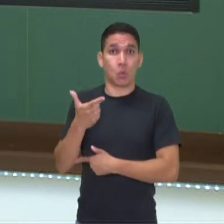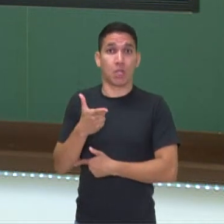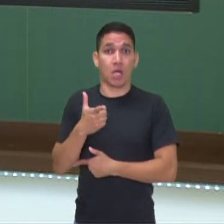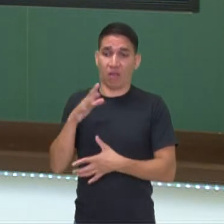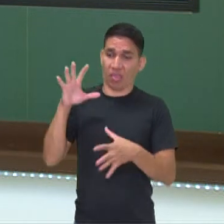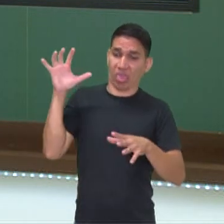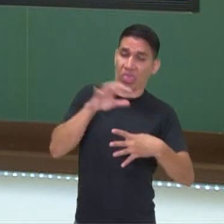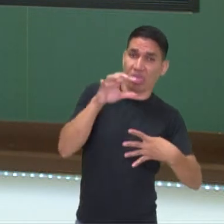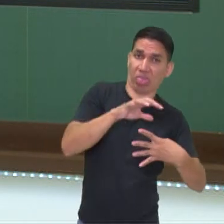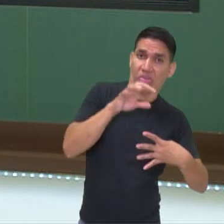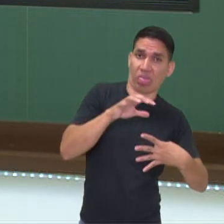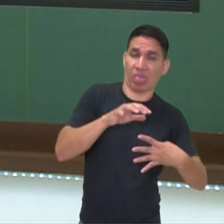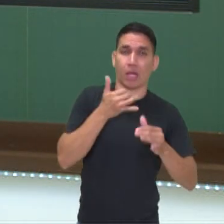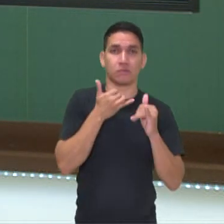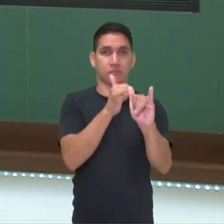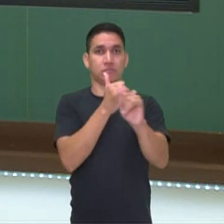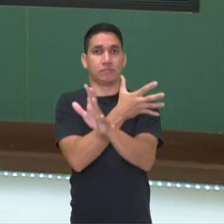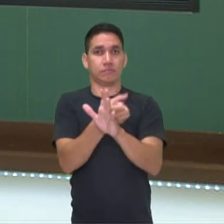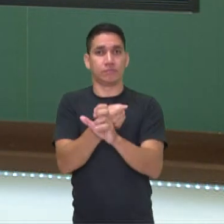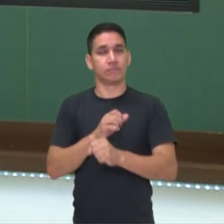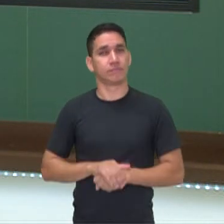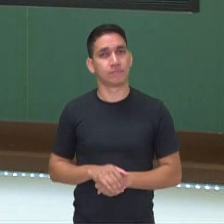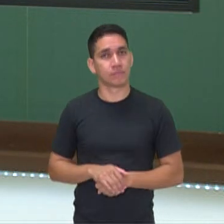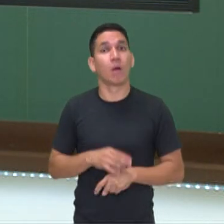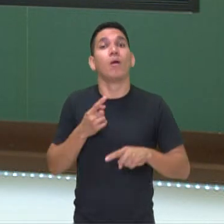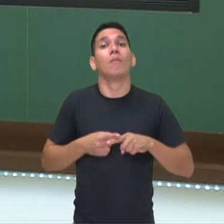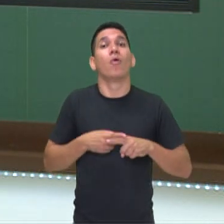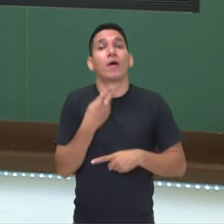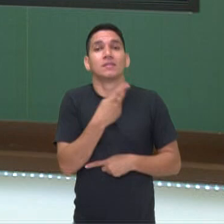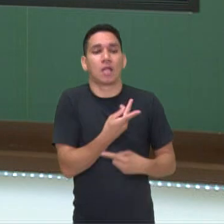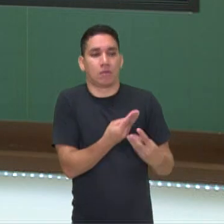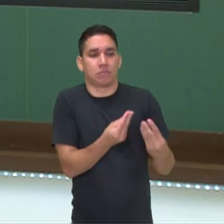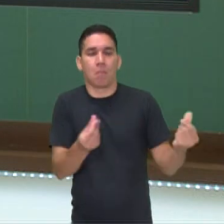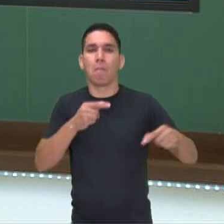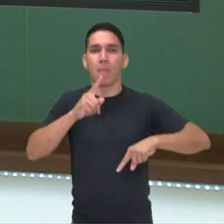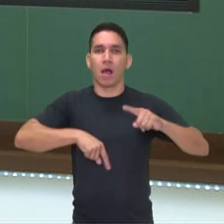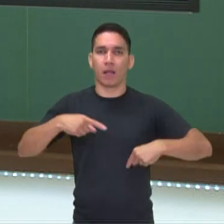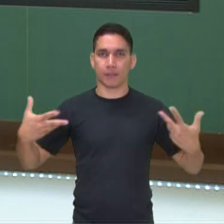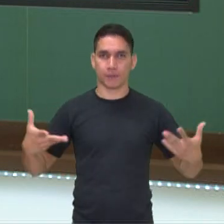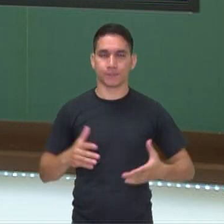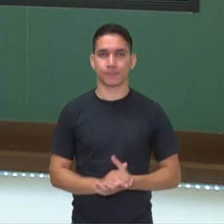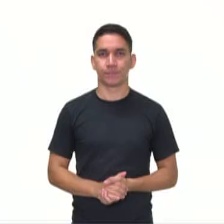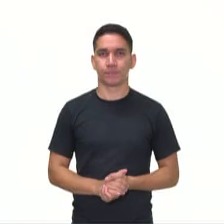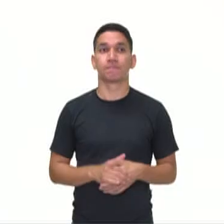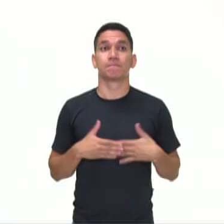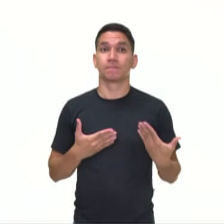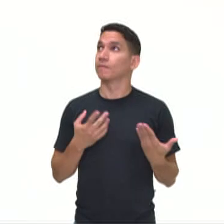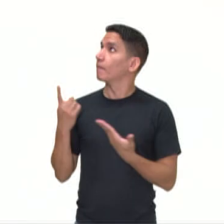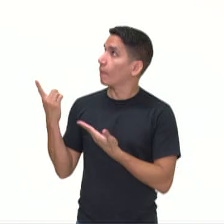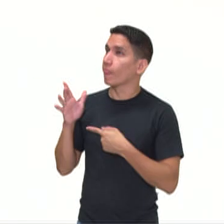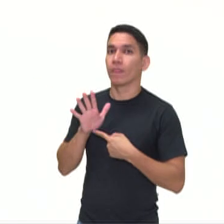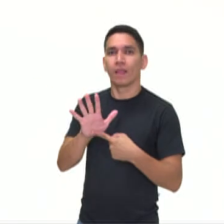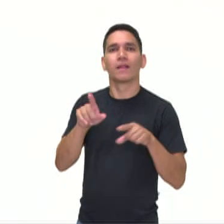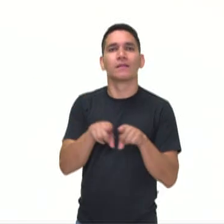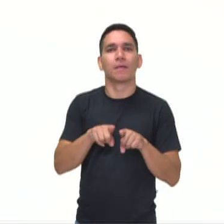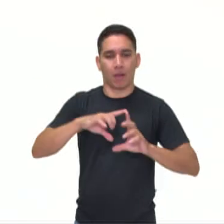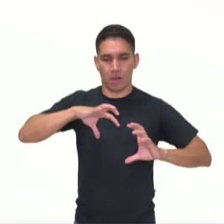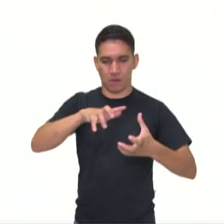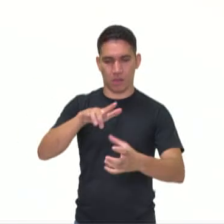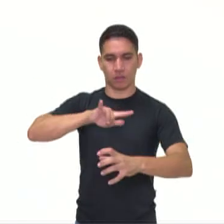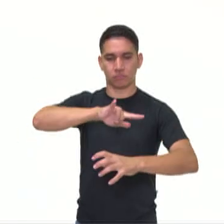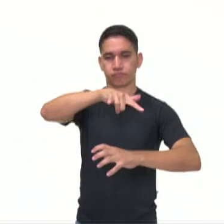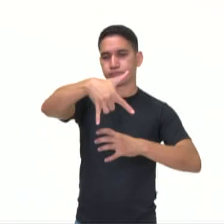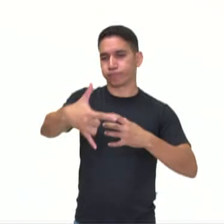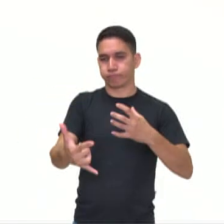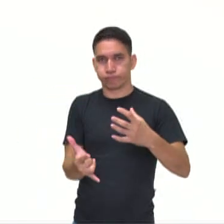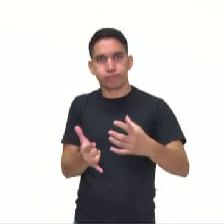essas interferências eletromagnéticas pelas propriedades desse material. Aí nós temos também os satélites